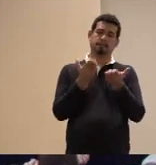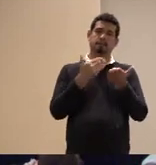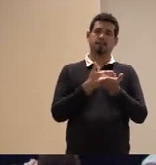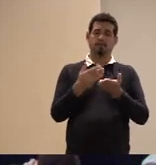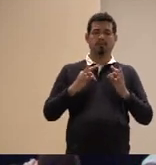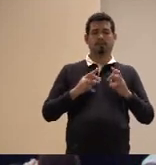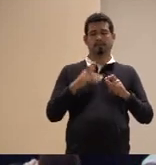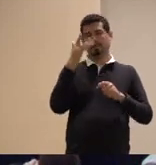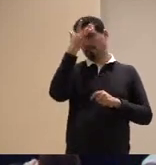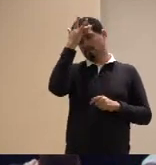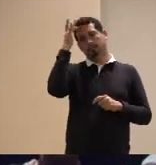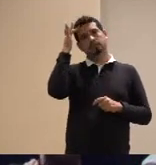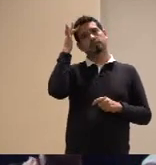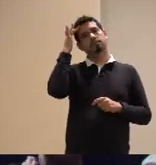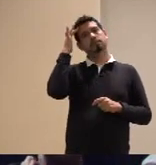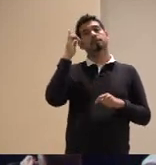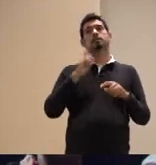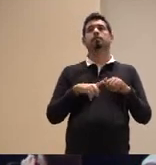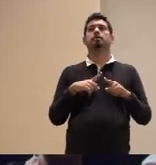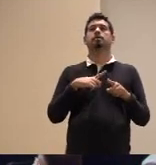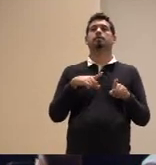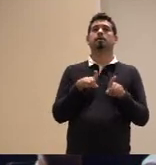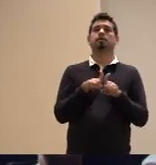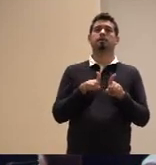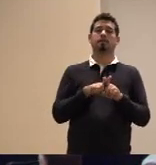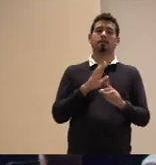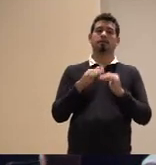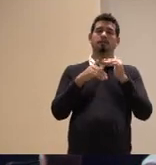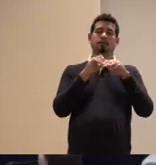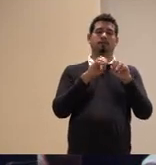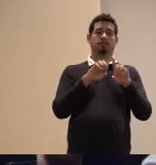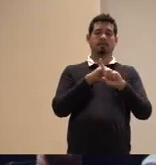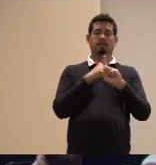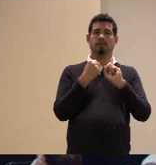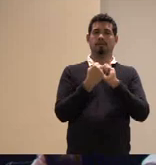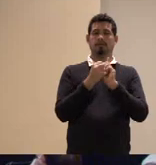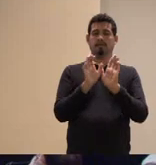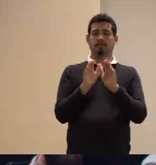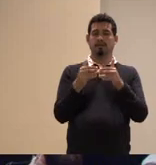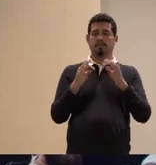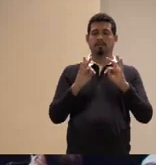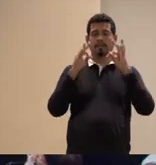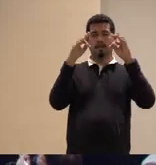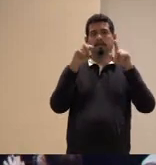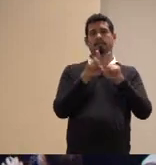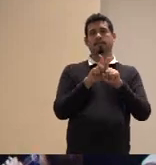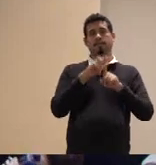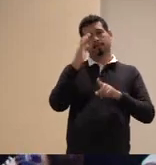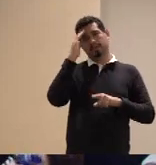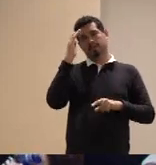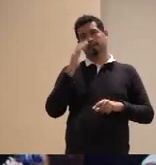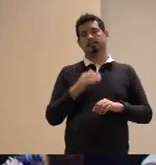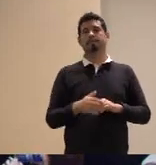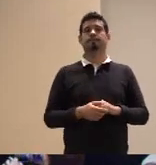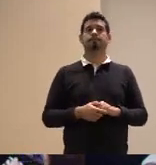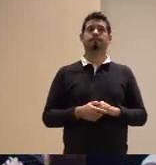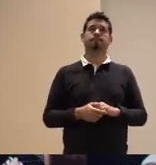mundo, na verdade, né? Madalta, compreensão dos educadores sociais e que mais. E a equipe técnica também, né? Obrigada.